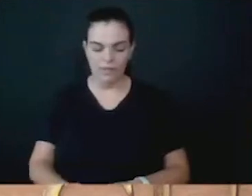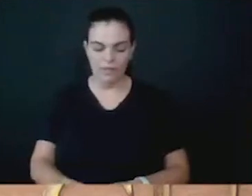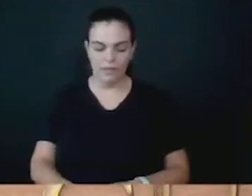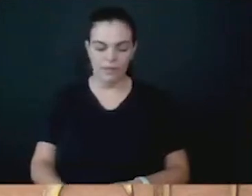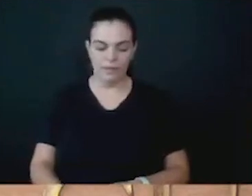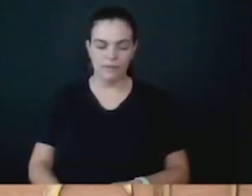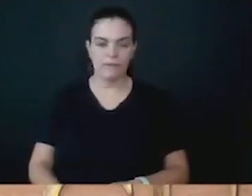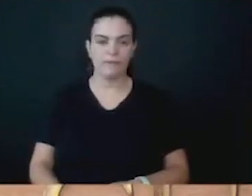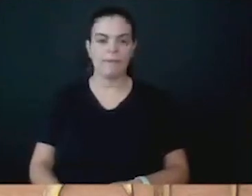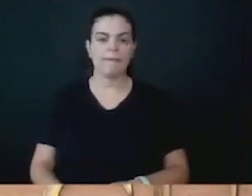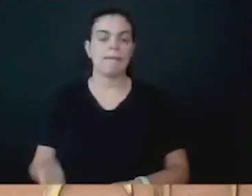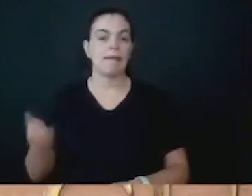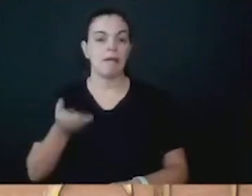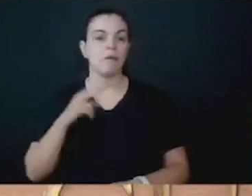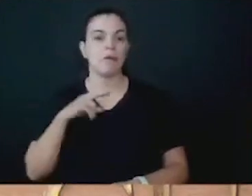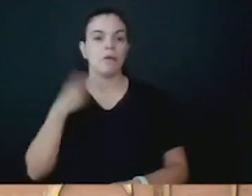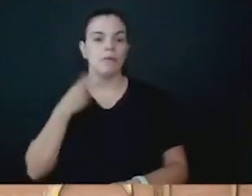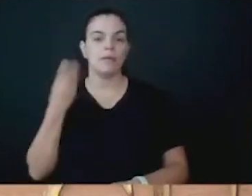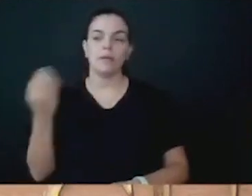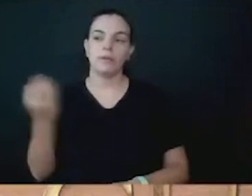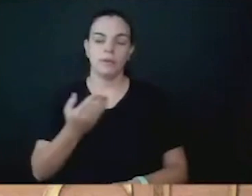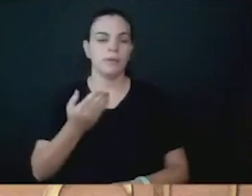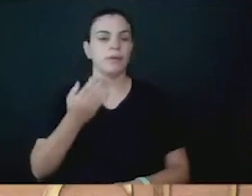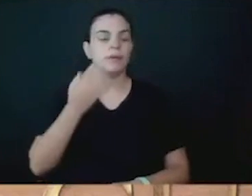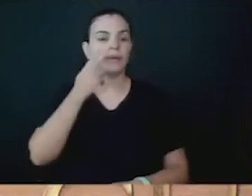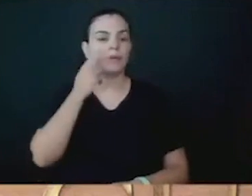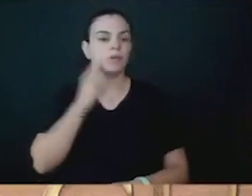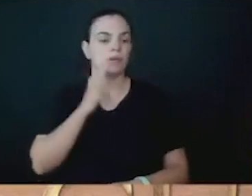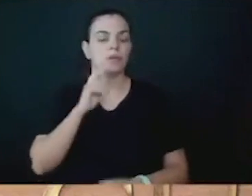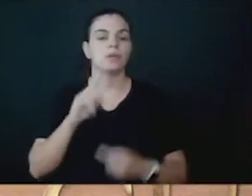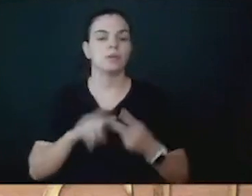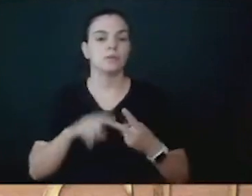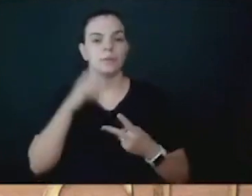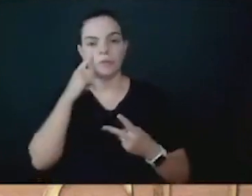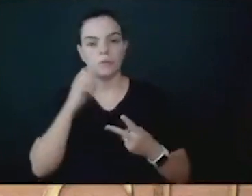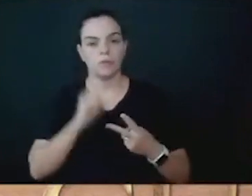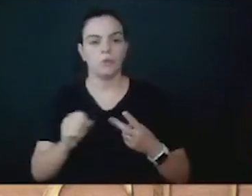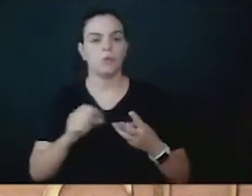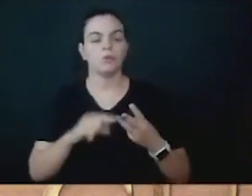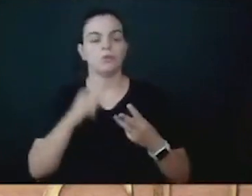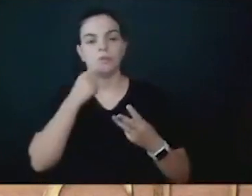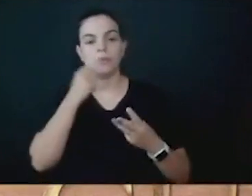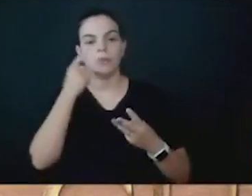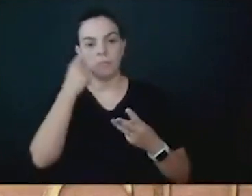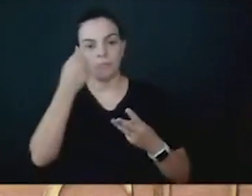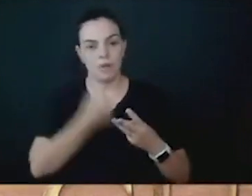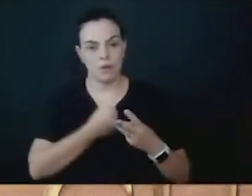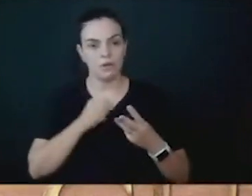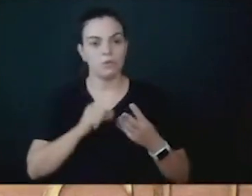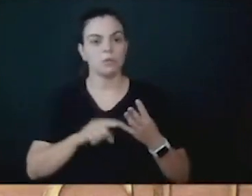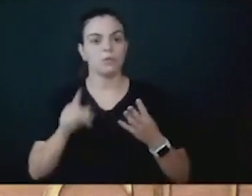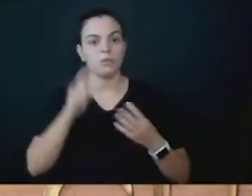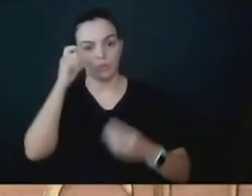vereadora Indiara, depois vereadora Georgia, vereador Márcio, professor José também se inscreveu.